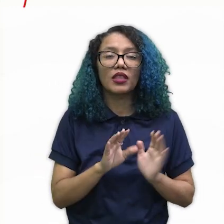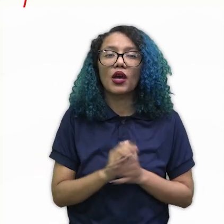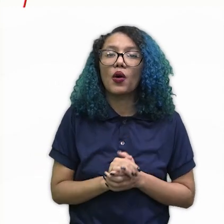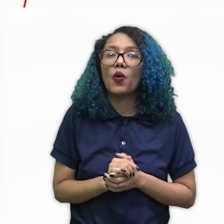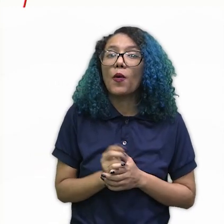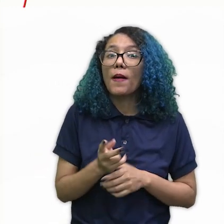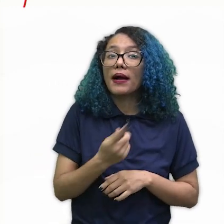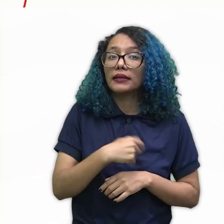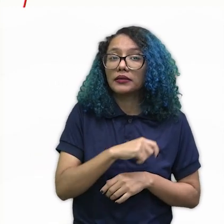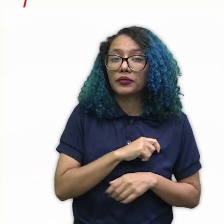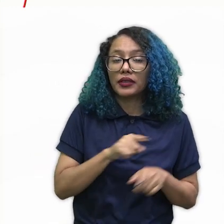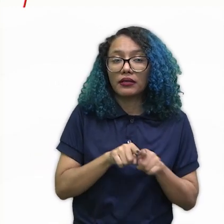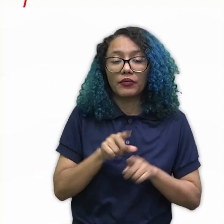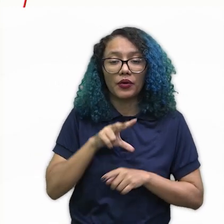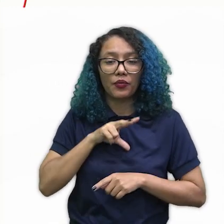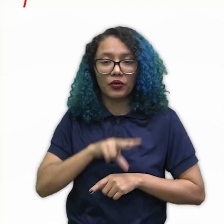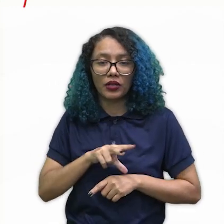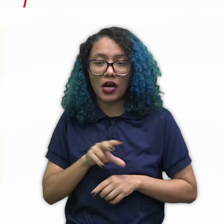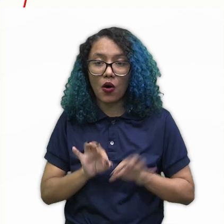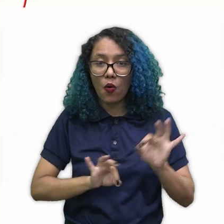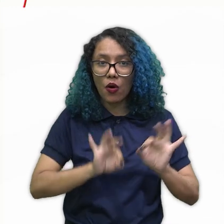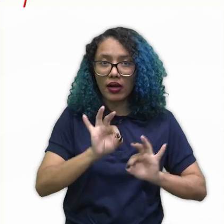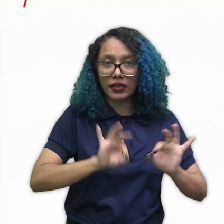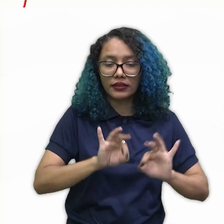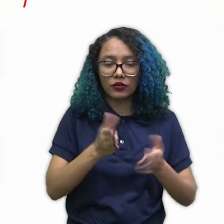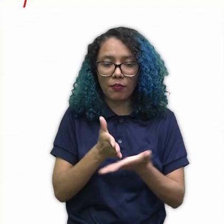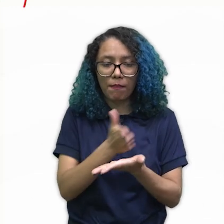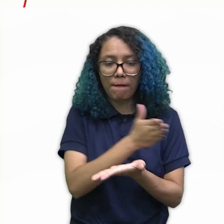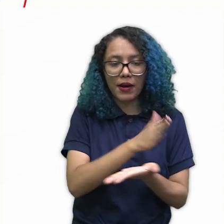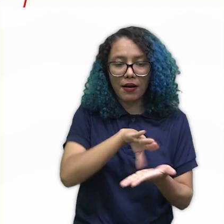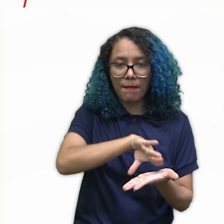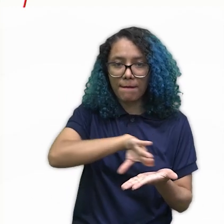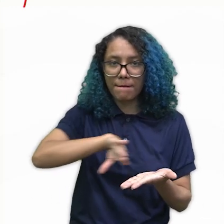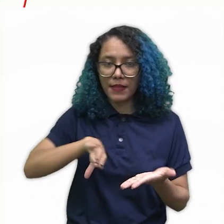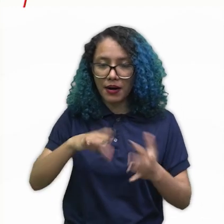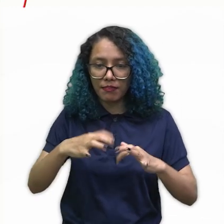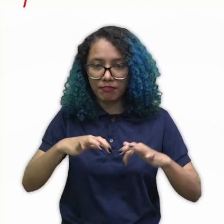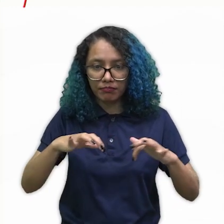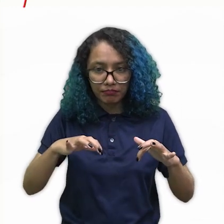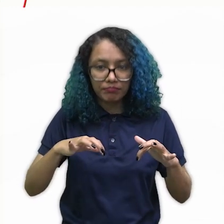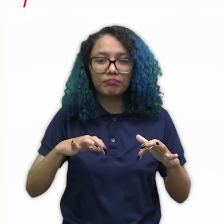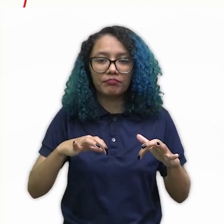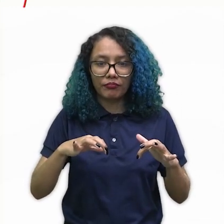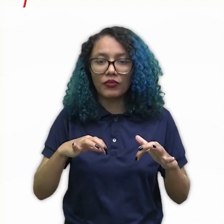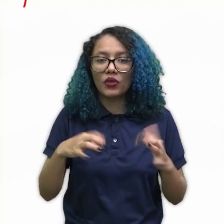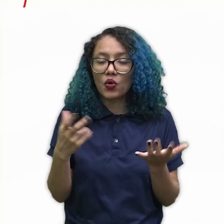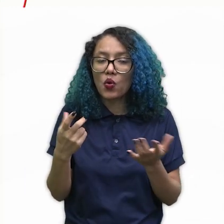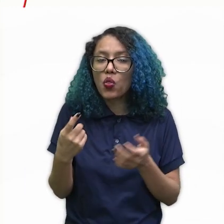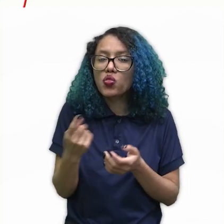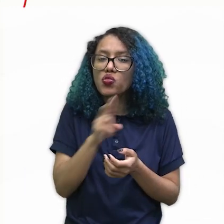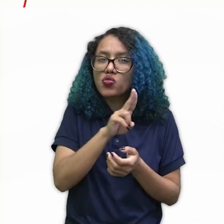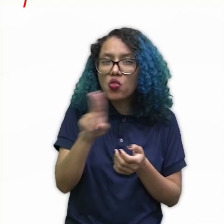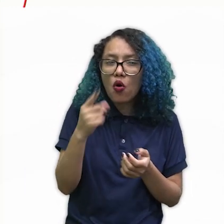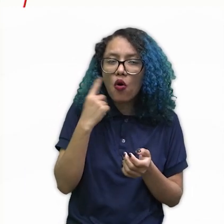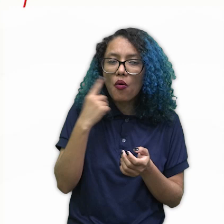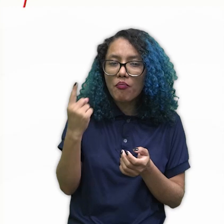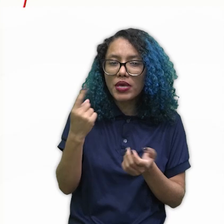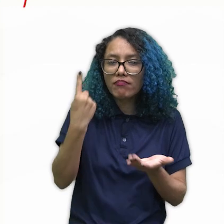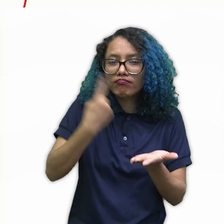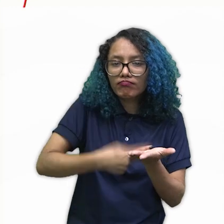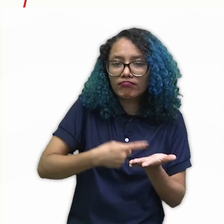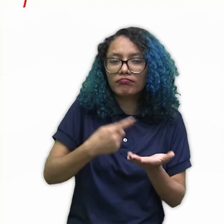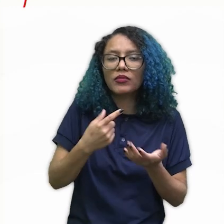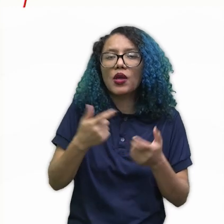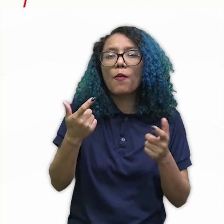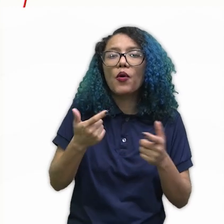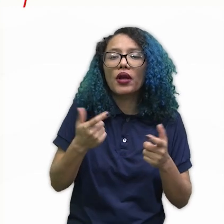eles dividiram esse território entre eles. O tratado recebe esse nome porque ele foi assinado na cidade de Tordesilhas,